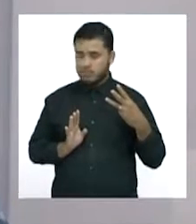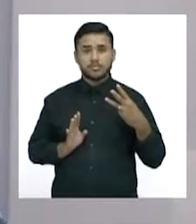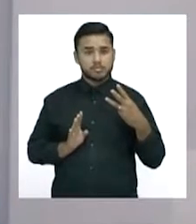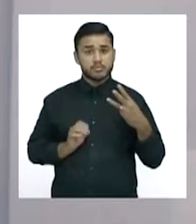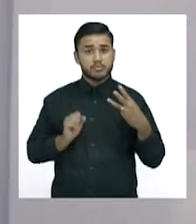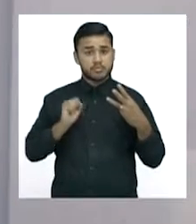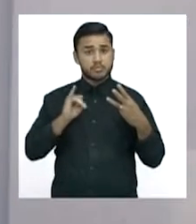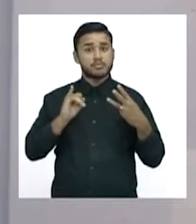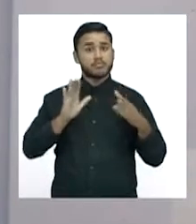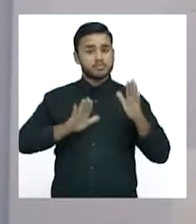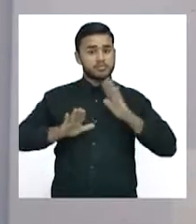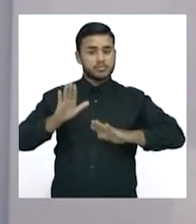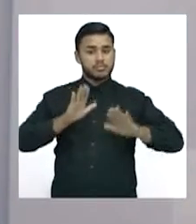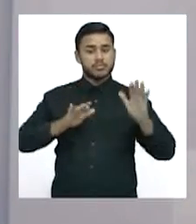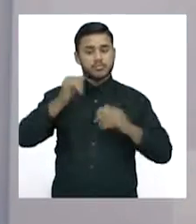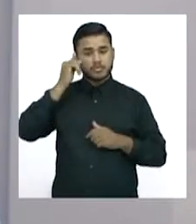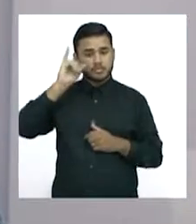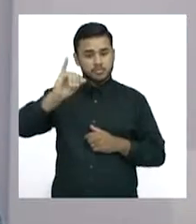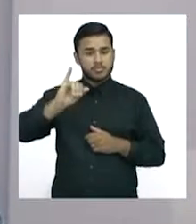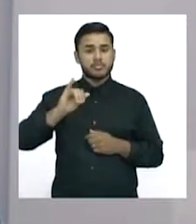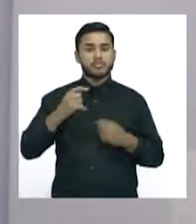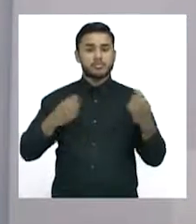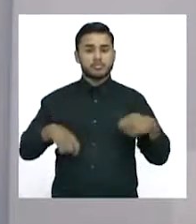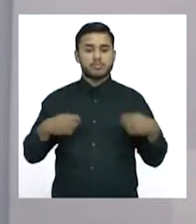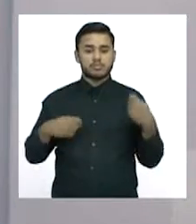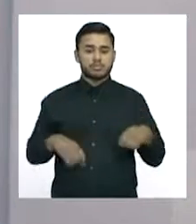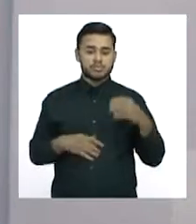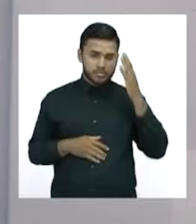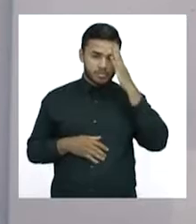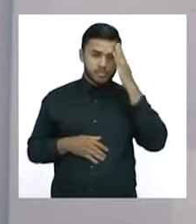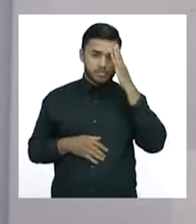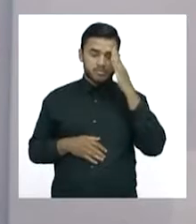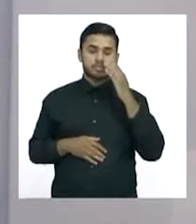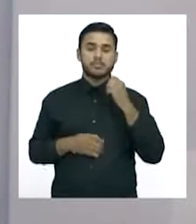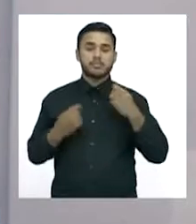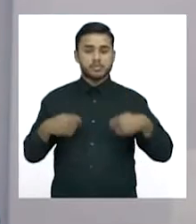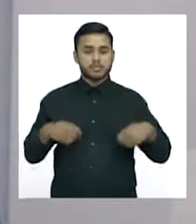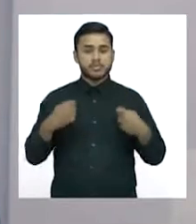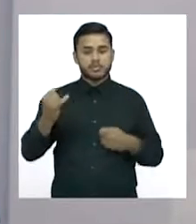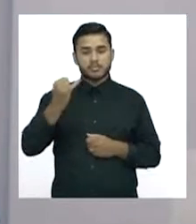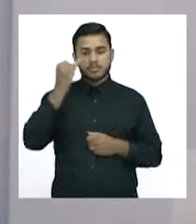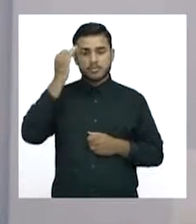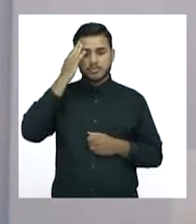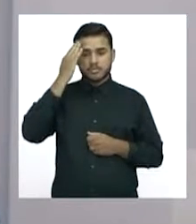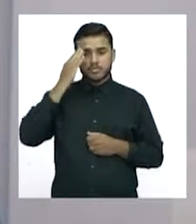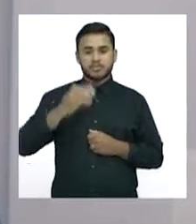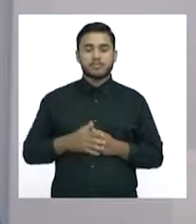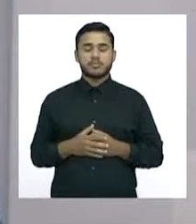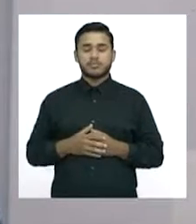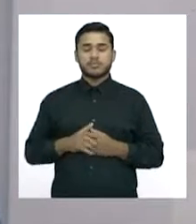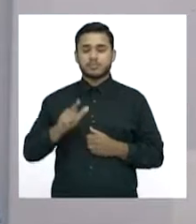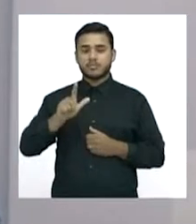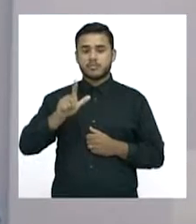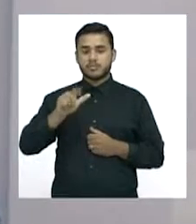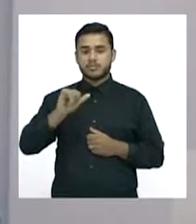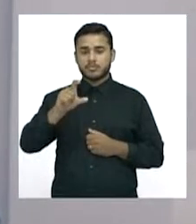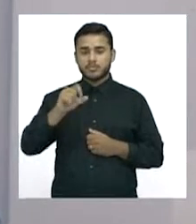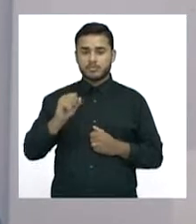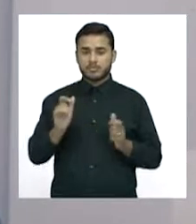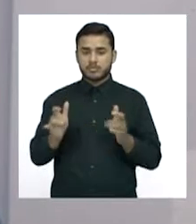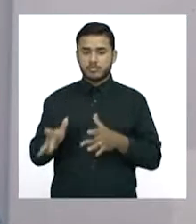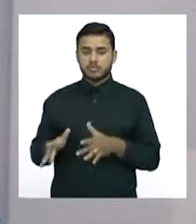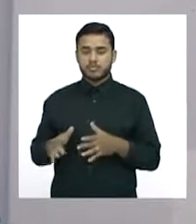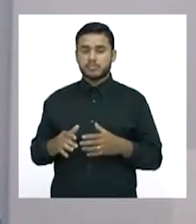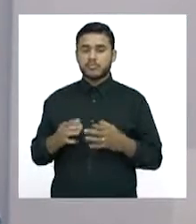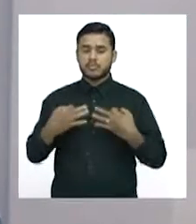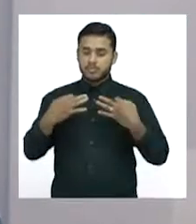gente tiver cuidado de evitar esses 3, a gente já consegue evitar. Então, não deixar lixo tapado, colocar no